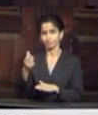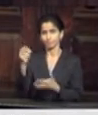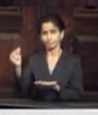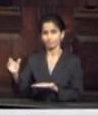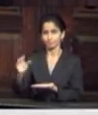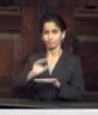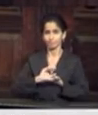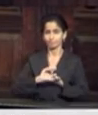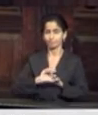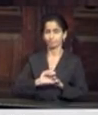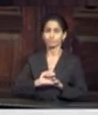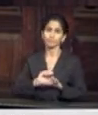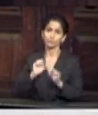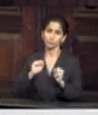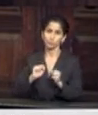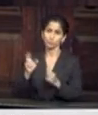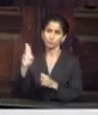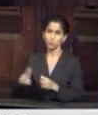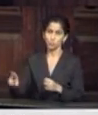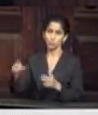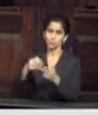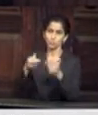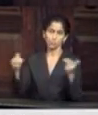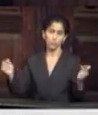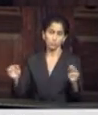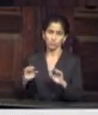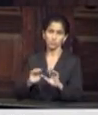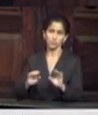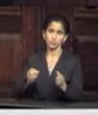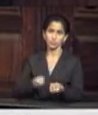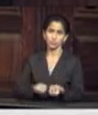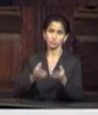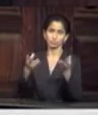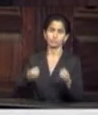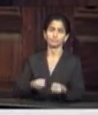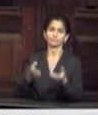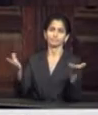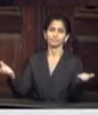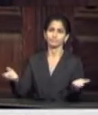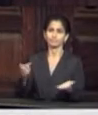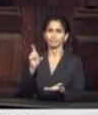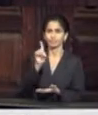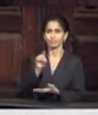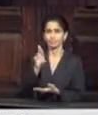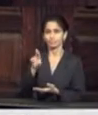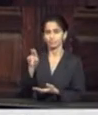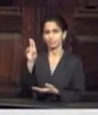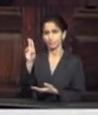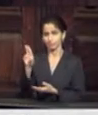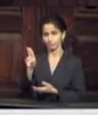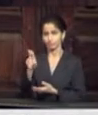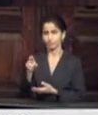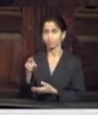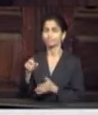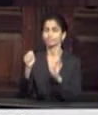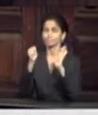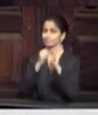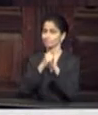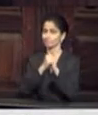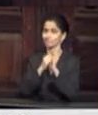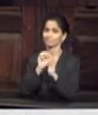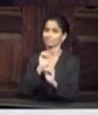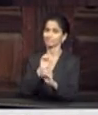à educação poderá usá-los para cobrir outras despesas. Ou seja, com a DRU, de novo, batendo nas portas da educação,